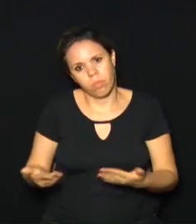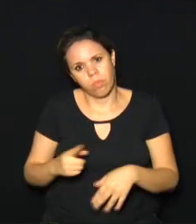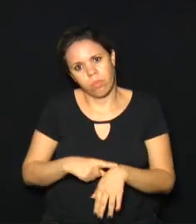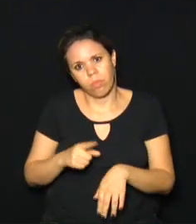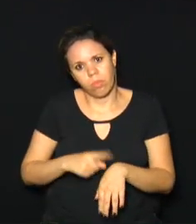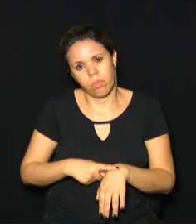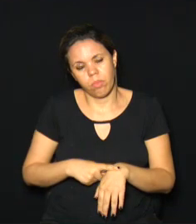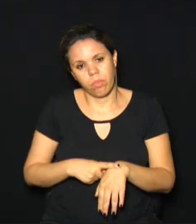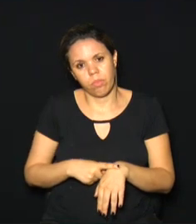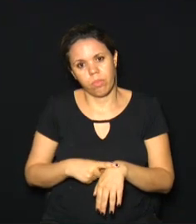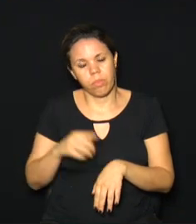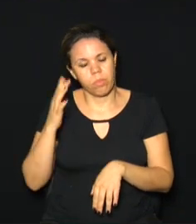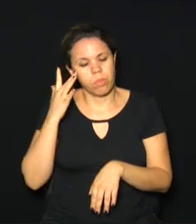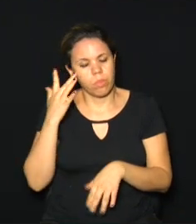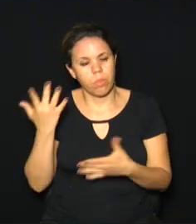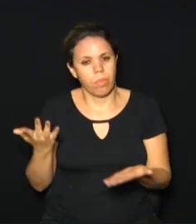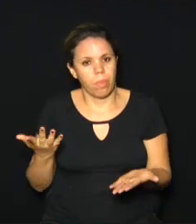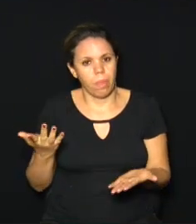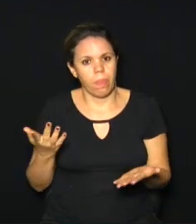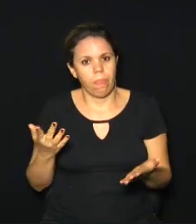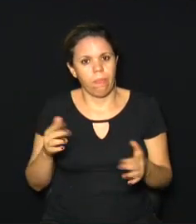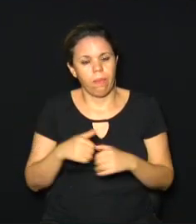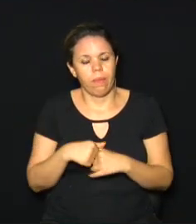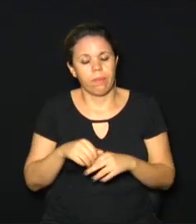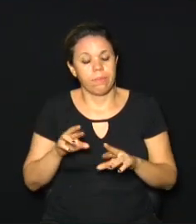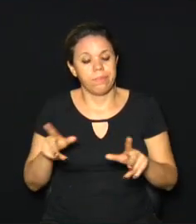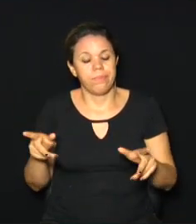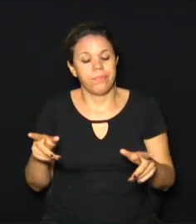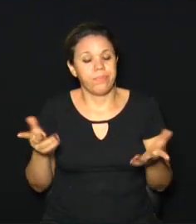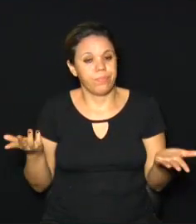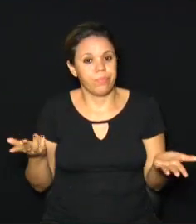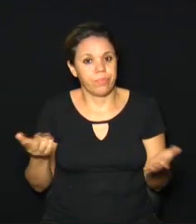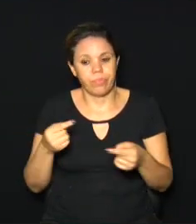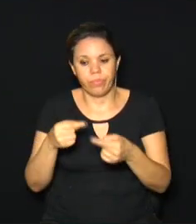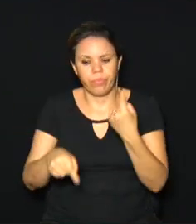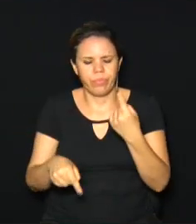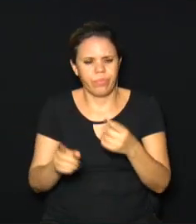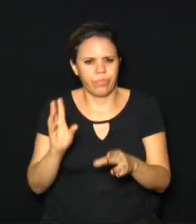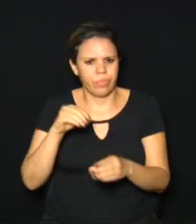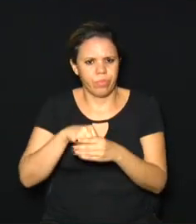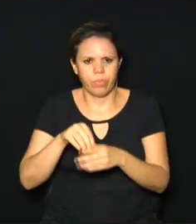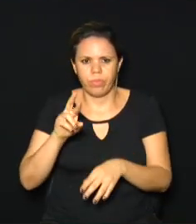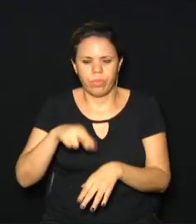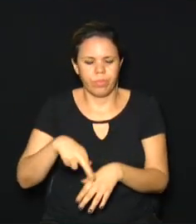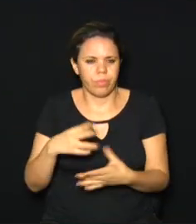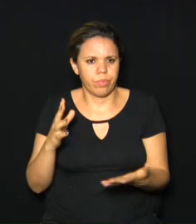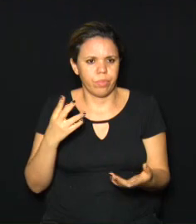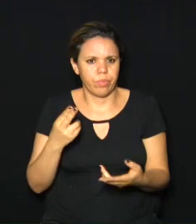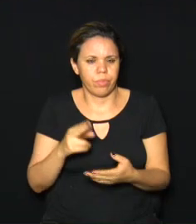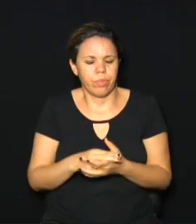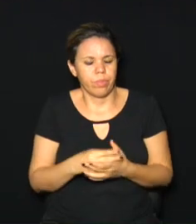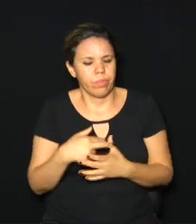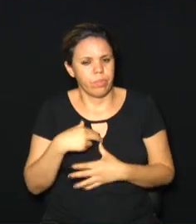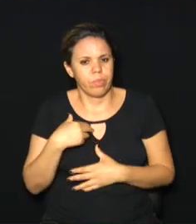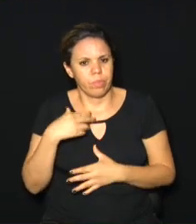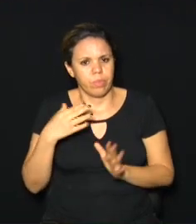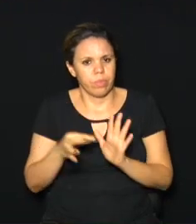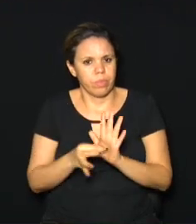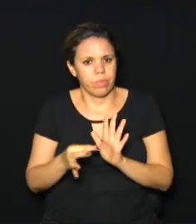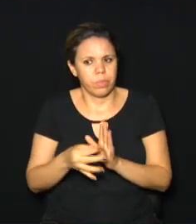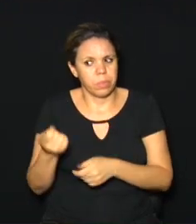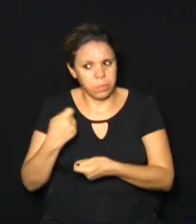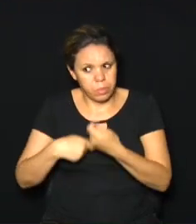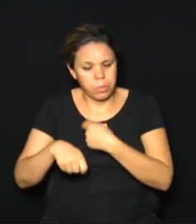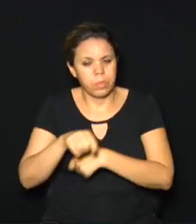acho completamente fora da razoabilidade. Isso é o meu entendimento. Agora, é necessário que a administração